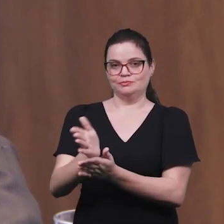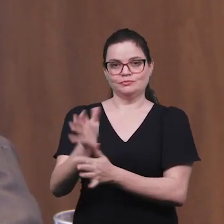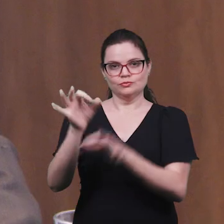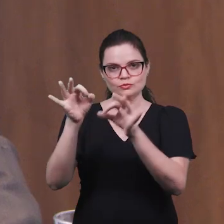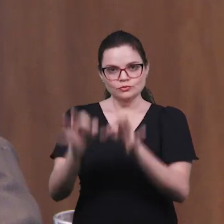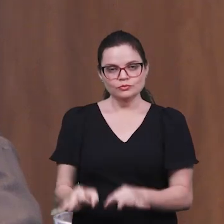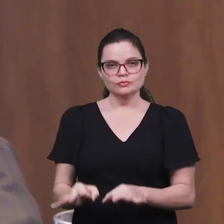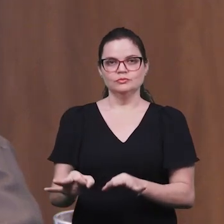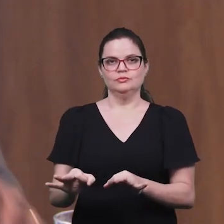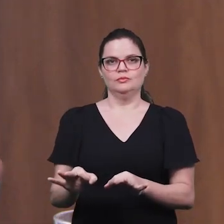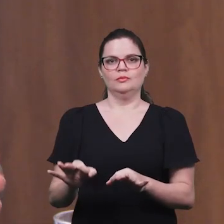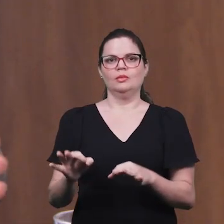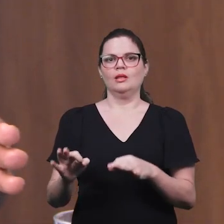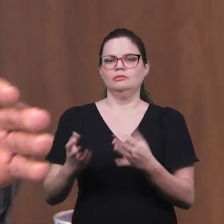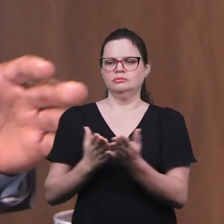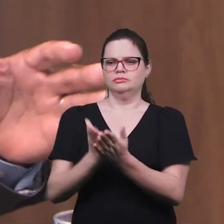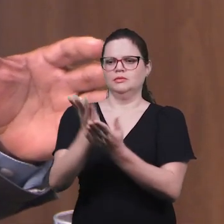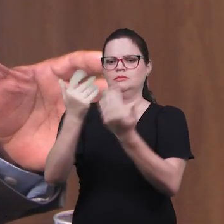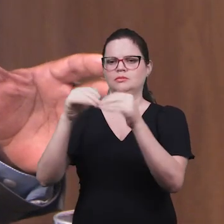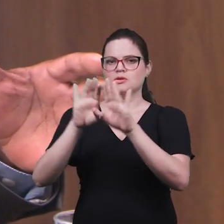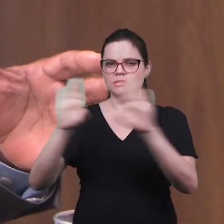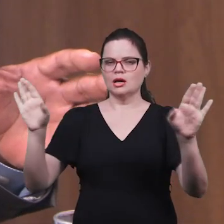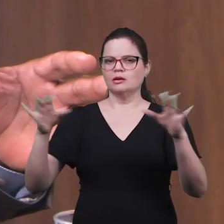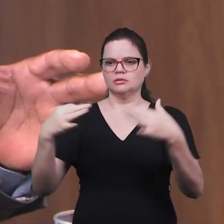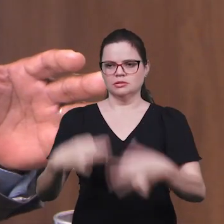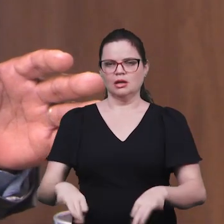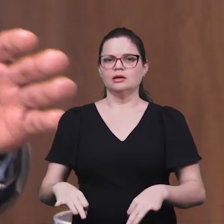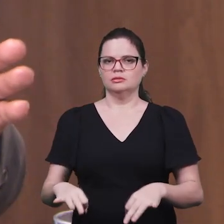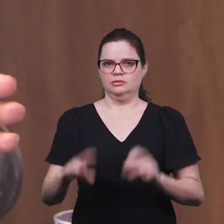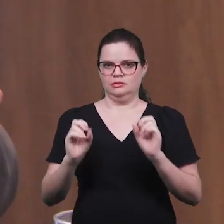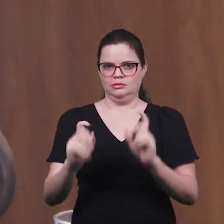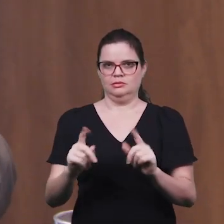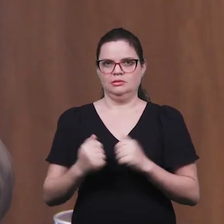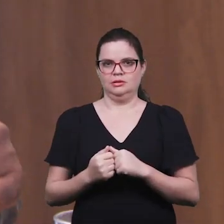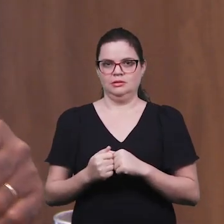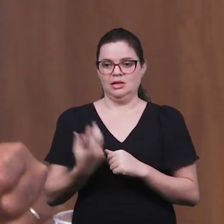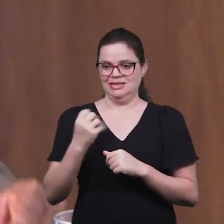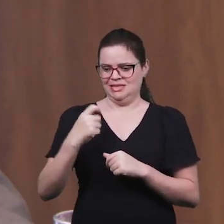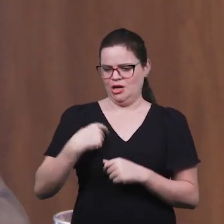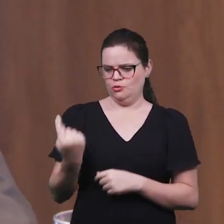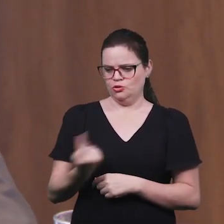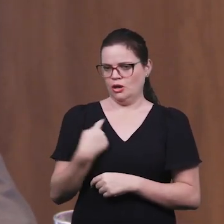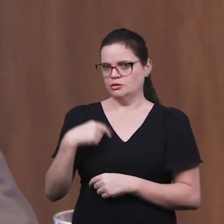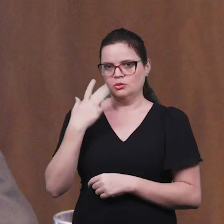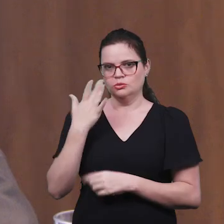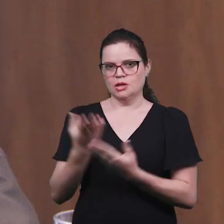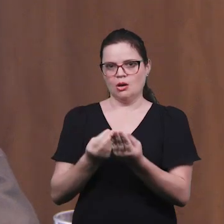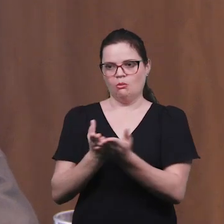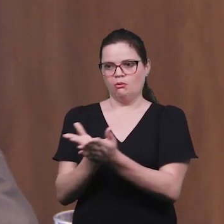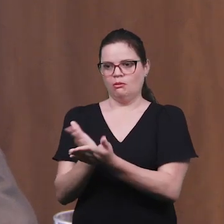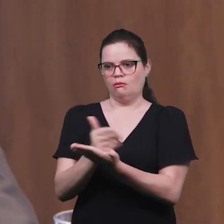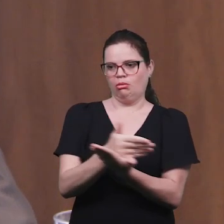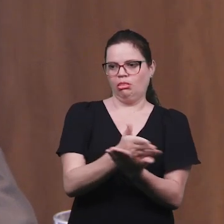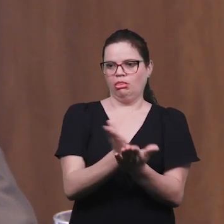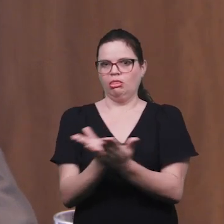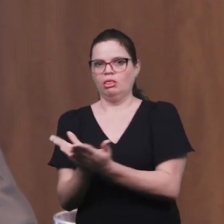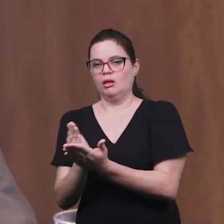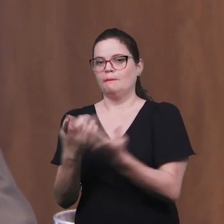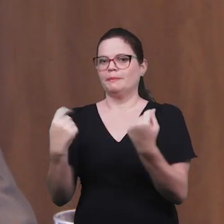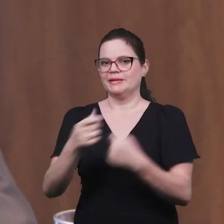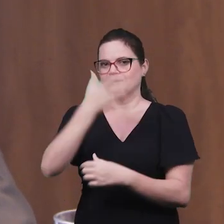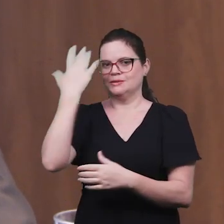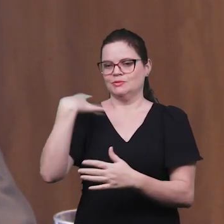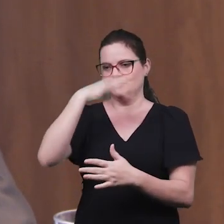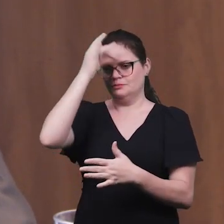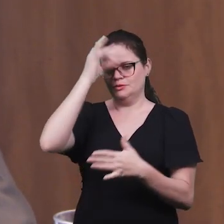O caminho da justiça é o caminho que leva o homem para a eternidade. O homem não sabe andar nele sozinho. Ele só anda se